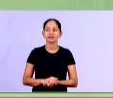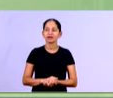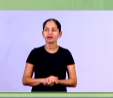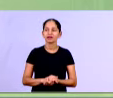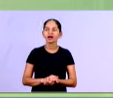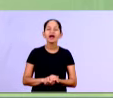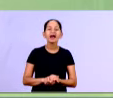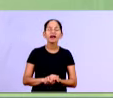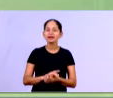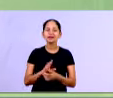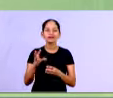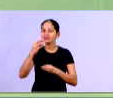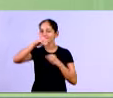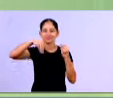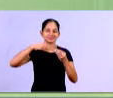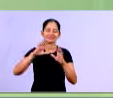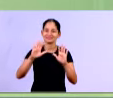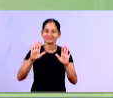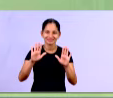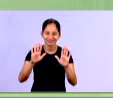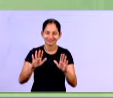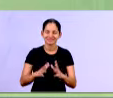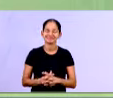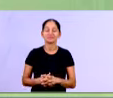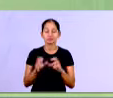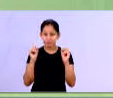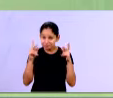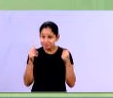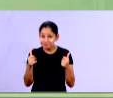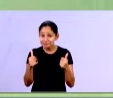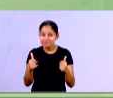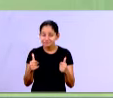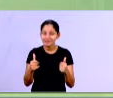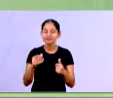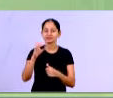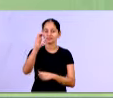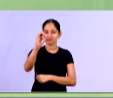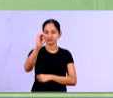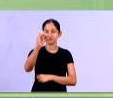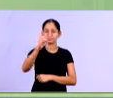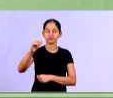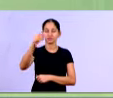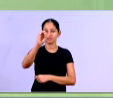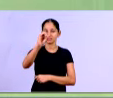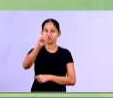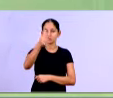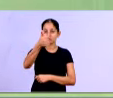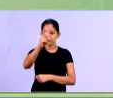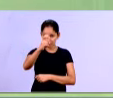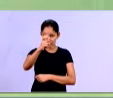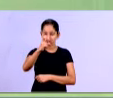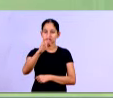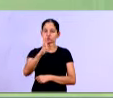Embolei aqui com esses pincéis. Muito bem, 0,015.